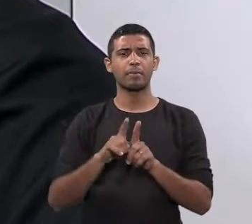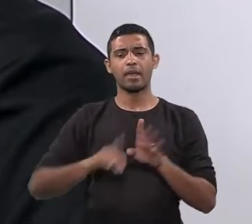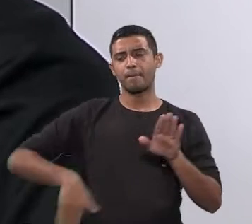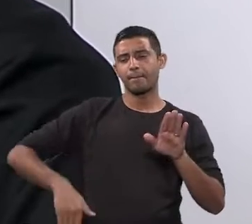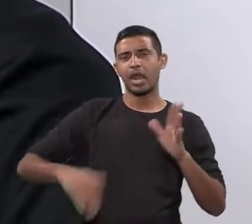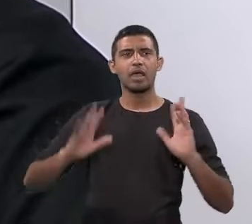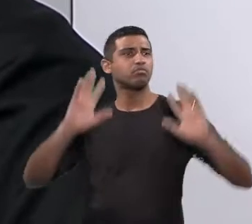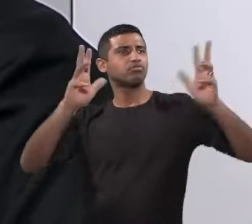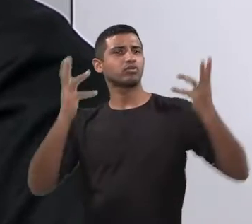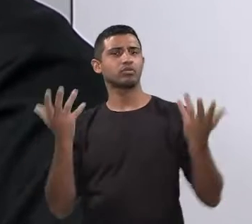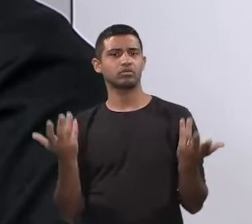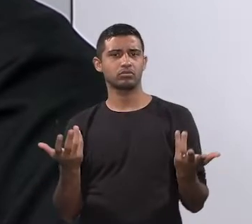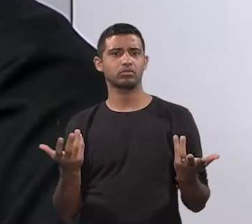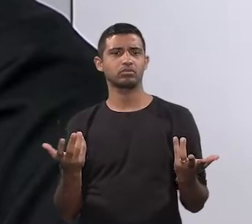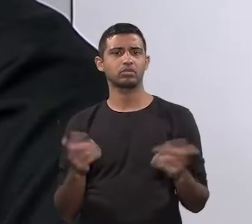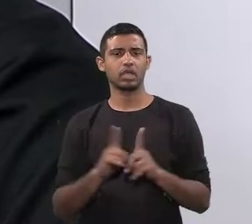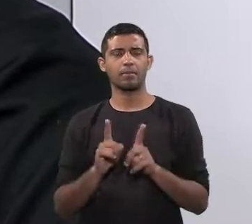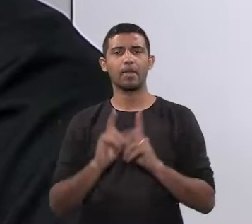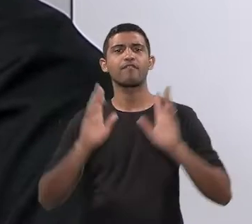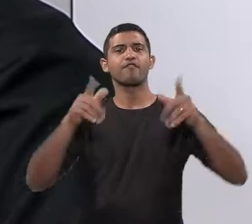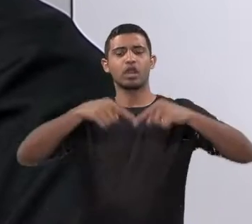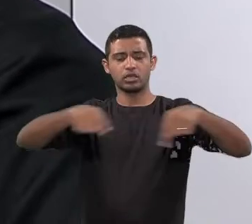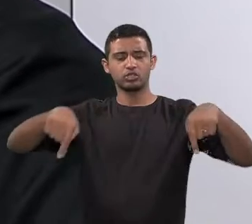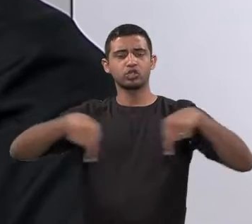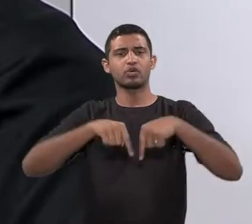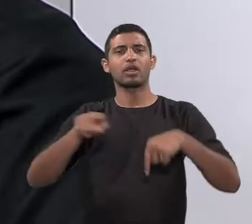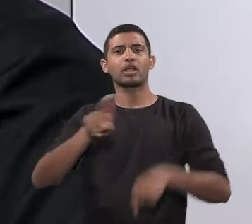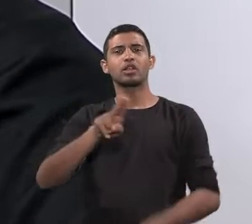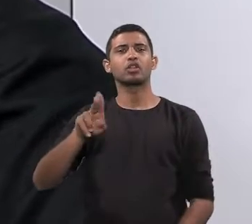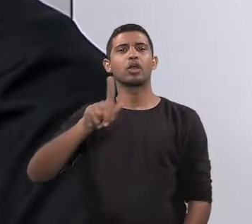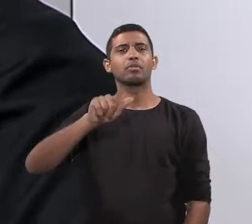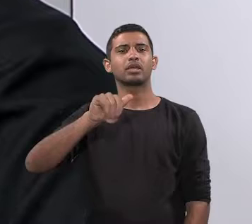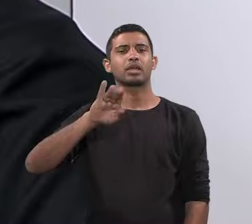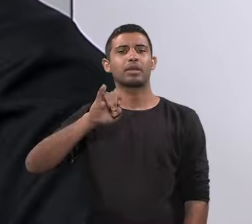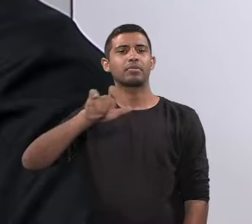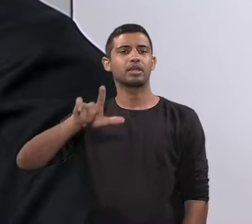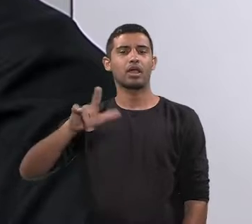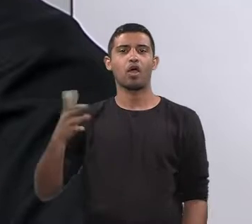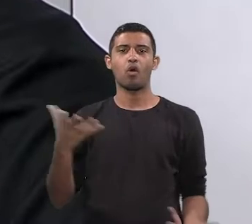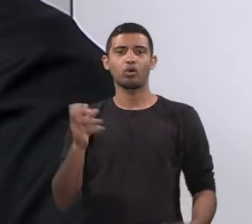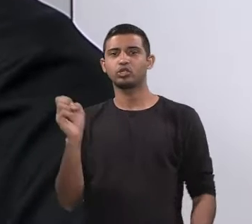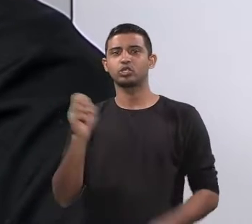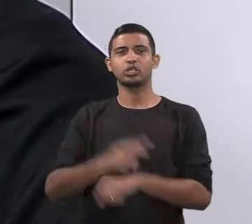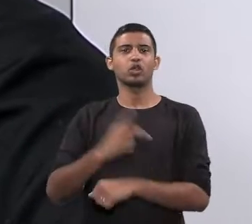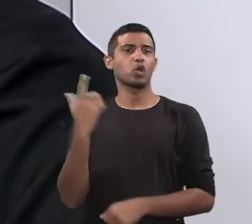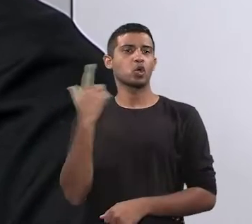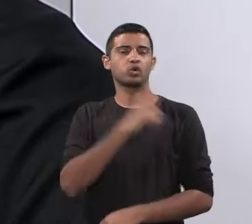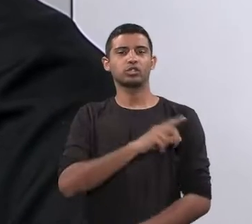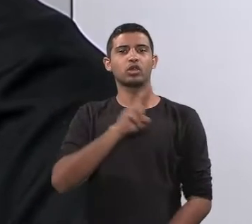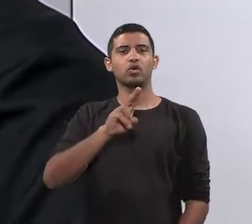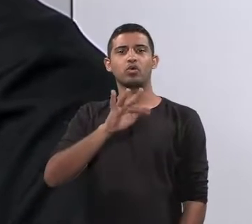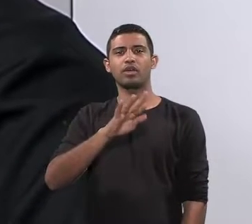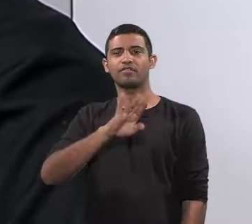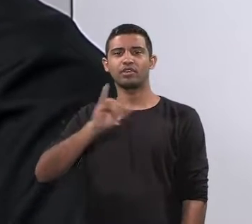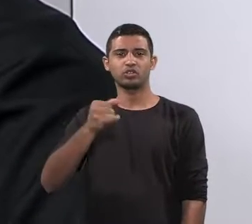e federado em vôlei de quadra, Gabriel Flints. Ele hoje estuda no IME, passou para o FRJ em engenharia, mas